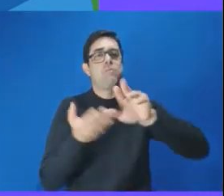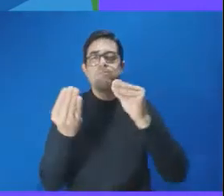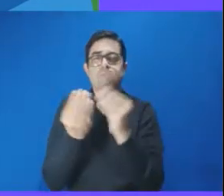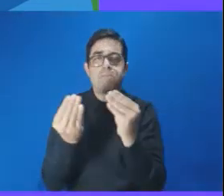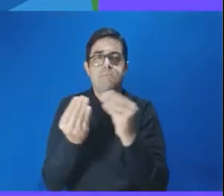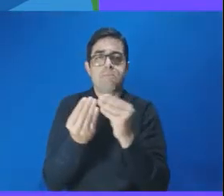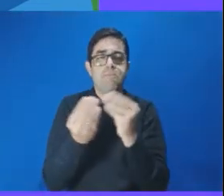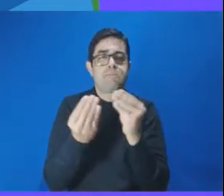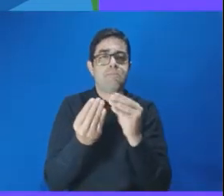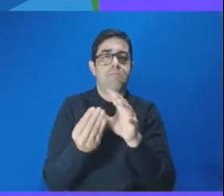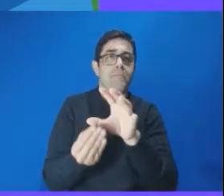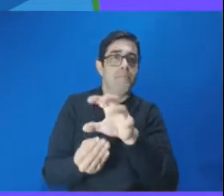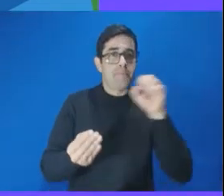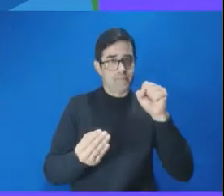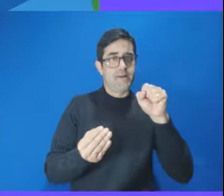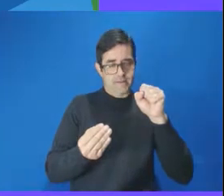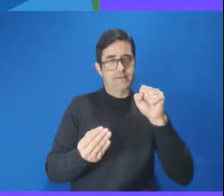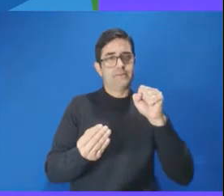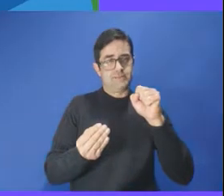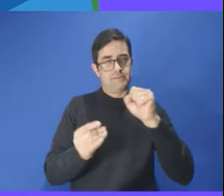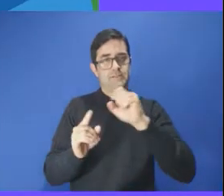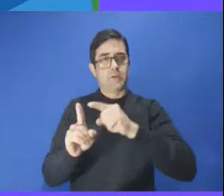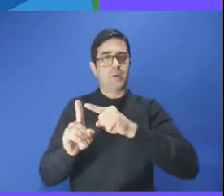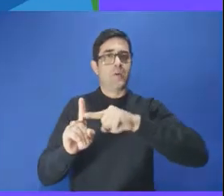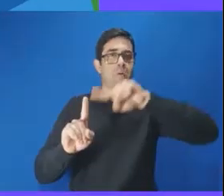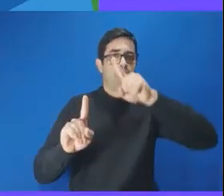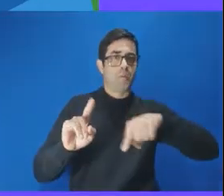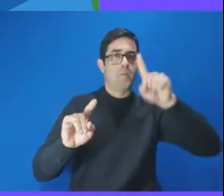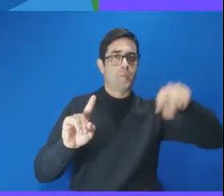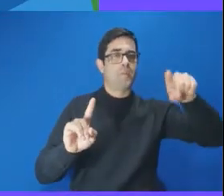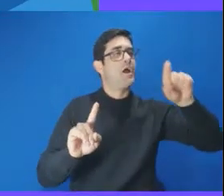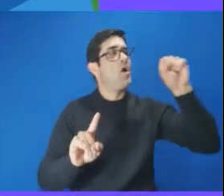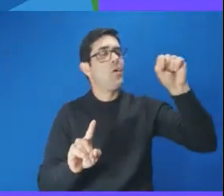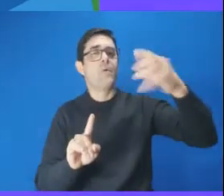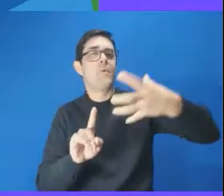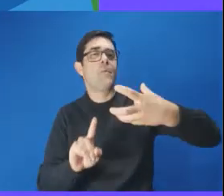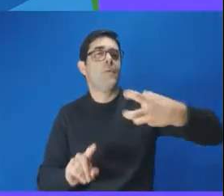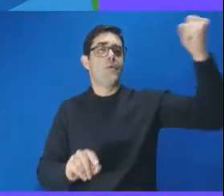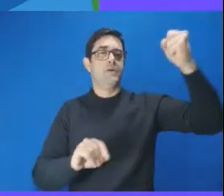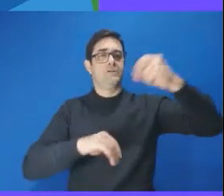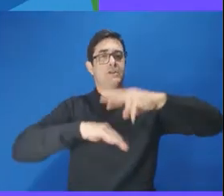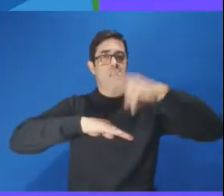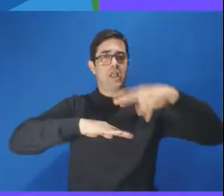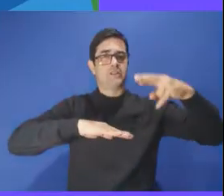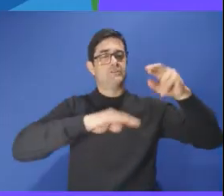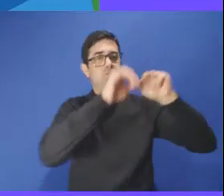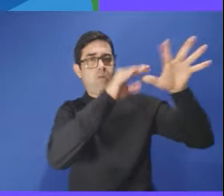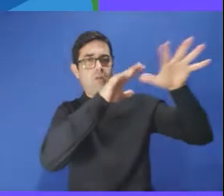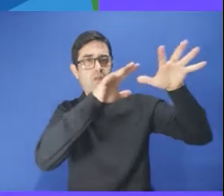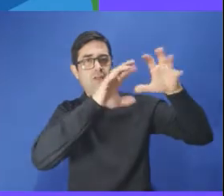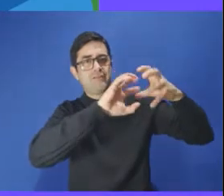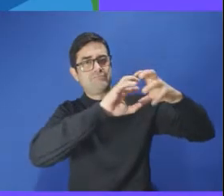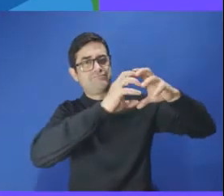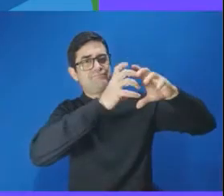ao receber o infravermelho, ao ter contato com o infravermelho, eles absorvem essa radiação e começam a vibrar, se estirar, se